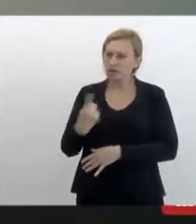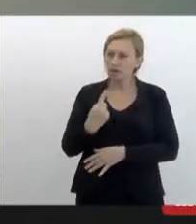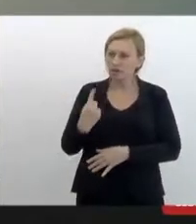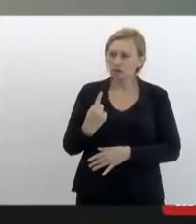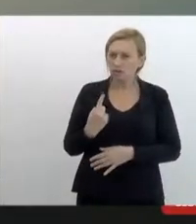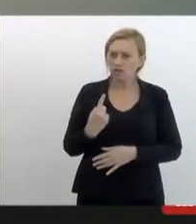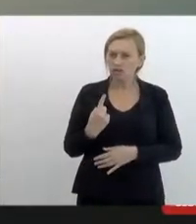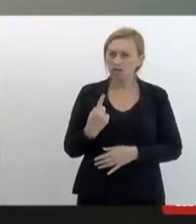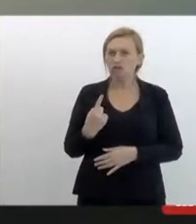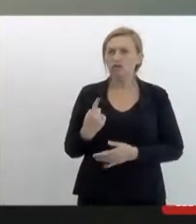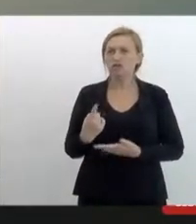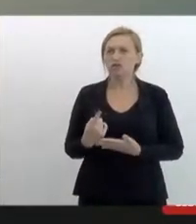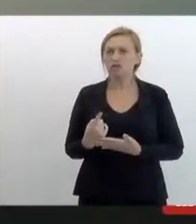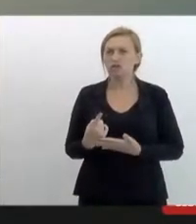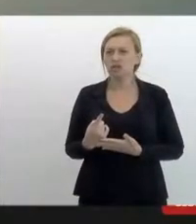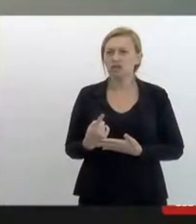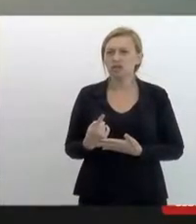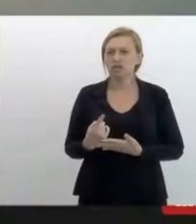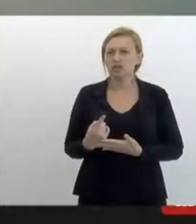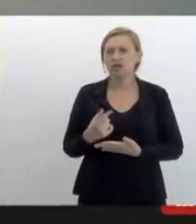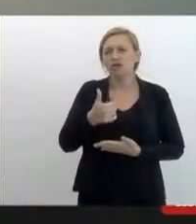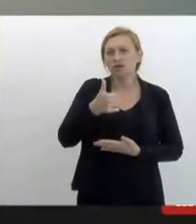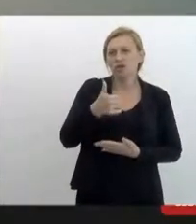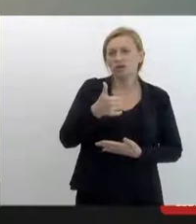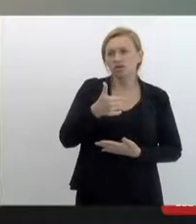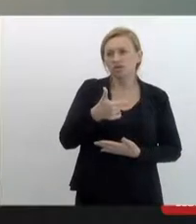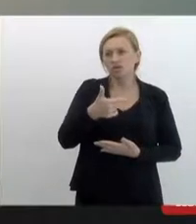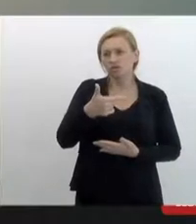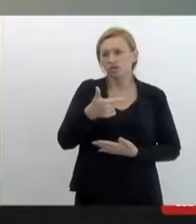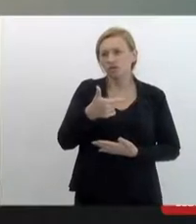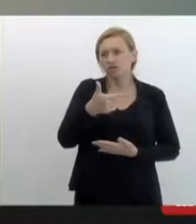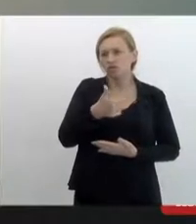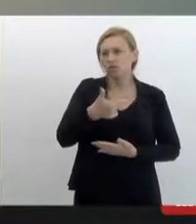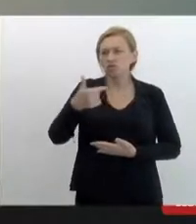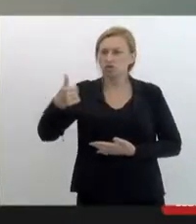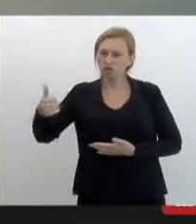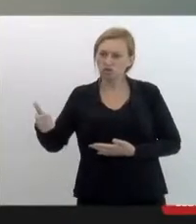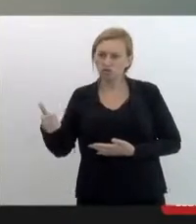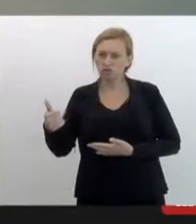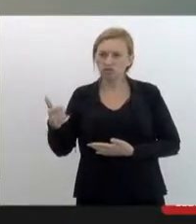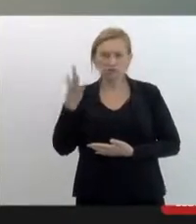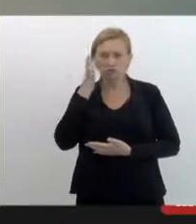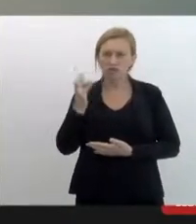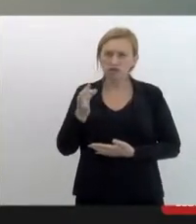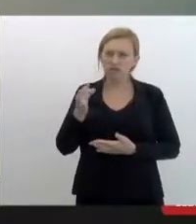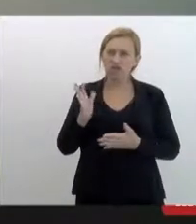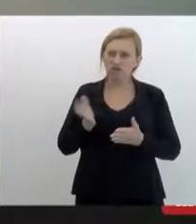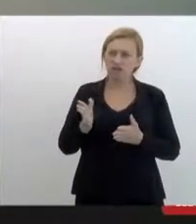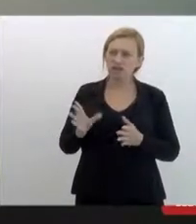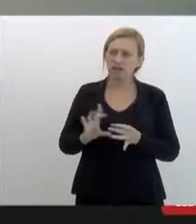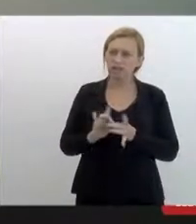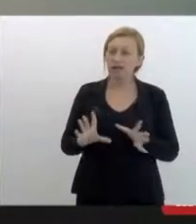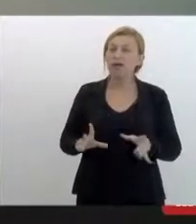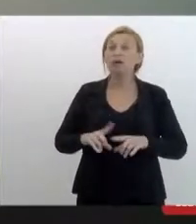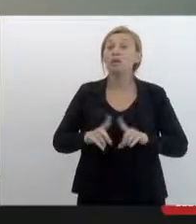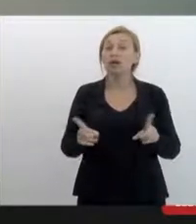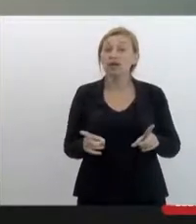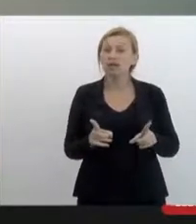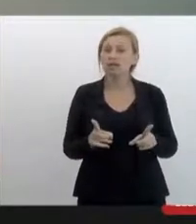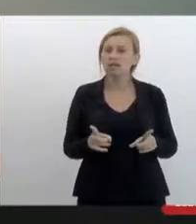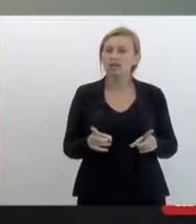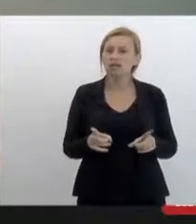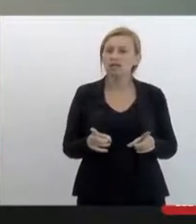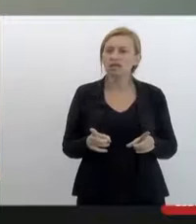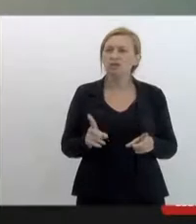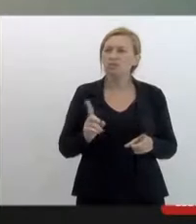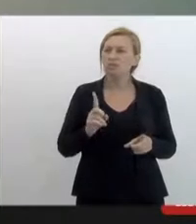notícia que nós tivemos, estava válido em 2020, não sei se está válido em 2021 ainda, não sei. Mas ponto mesmo que não